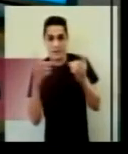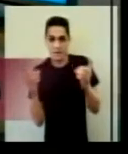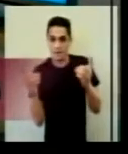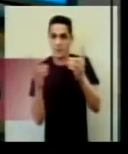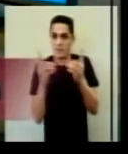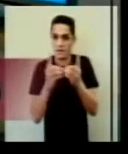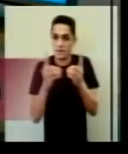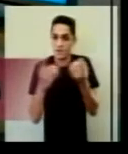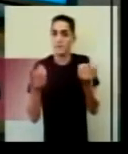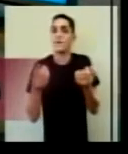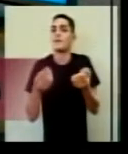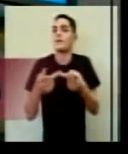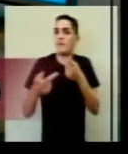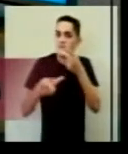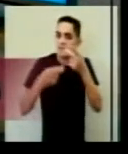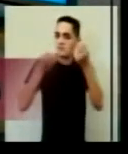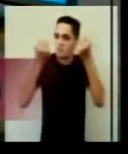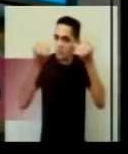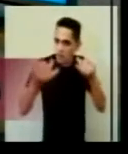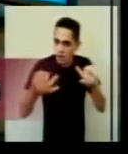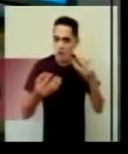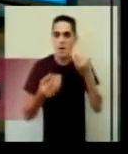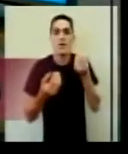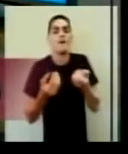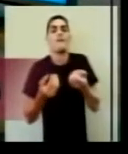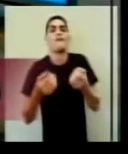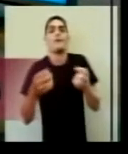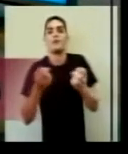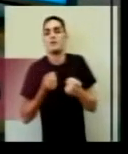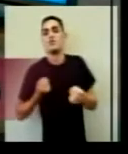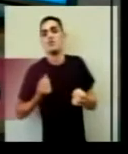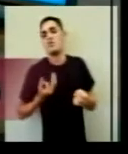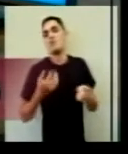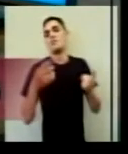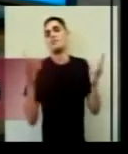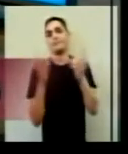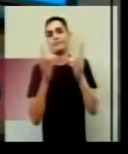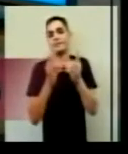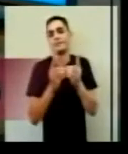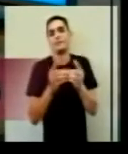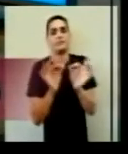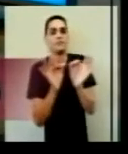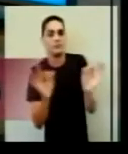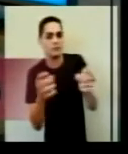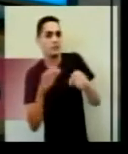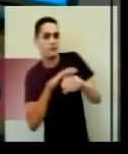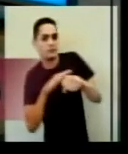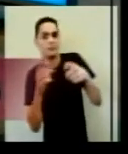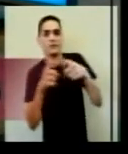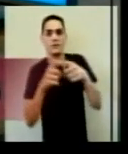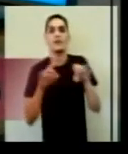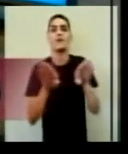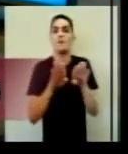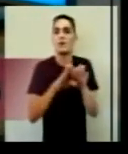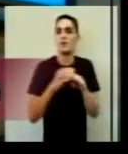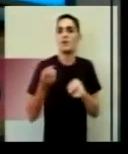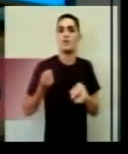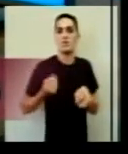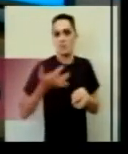começa naquele atendimento na atenção básica. Ele que vai determinar o número de doentes graves, que vai